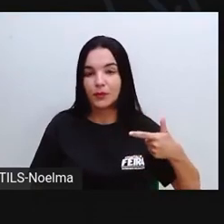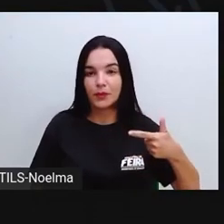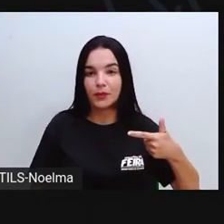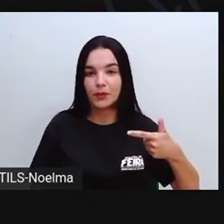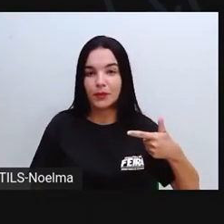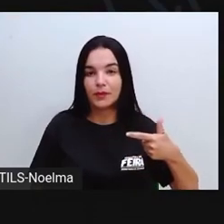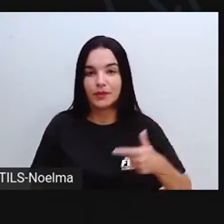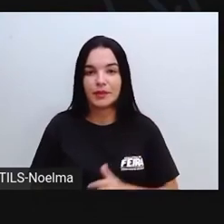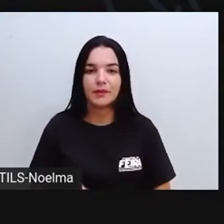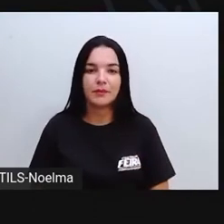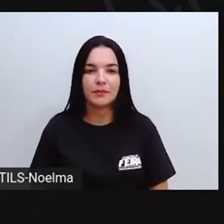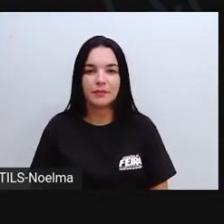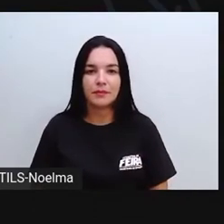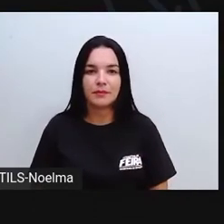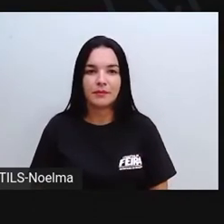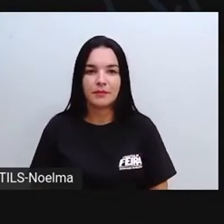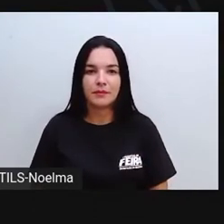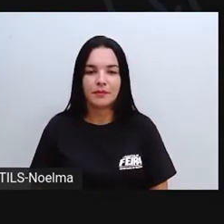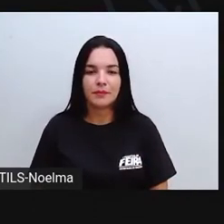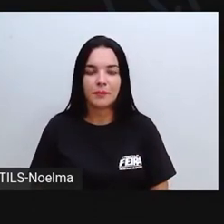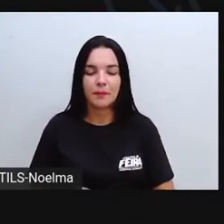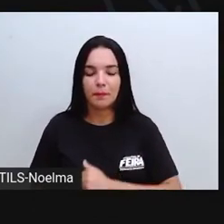a 12